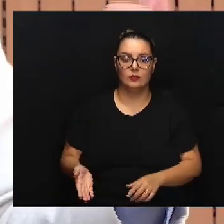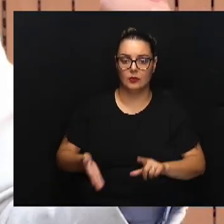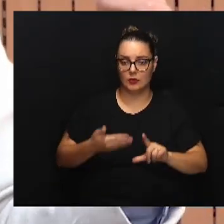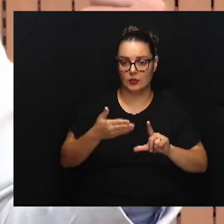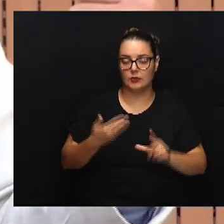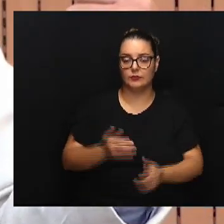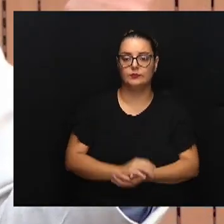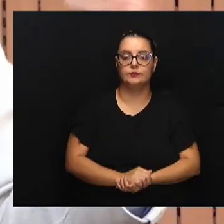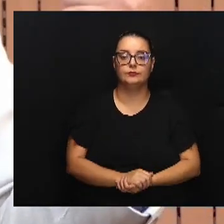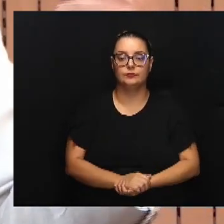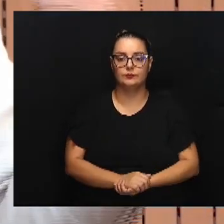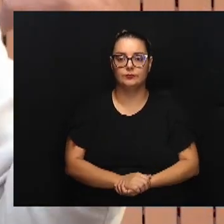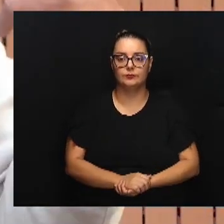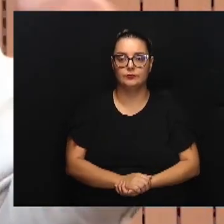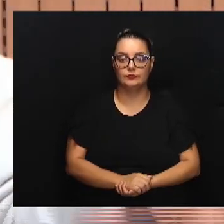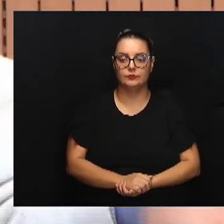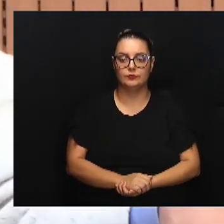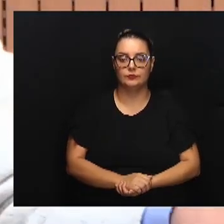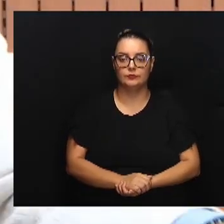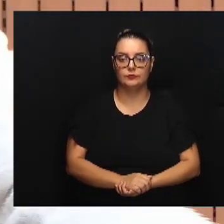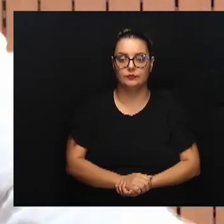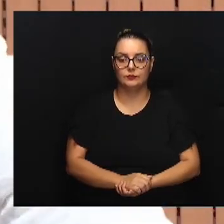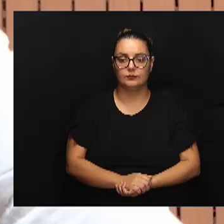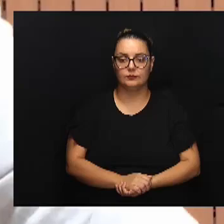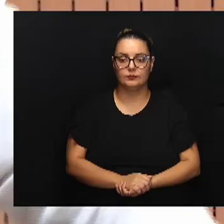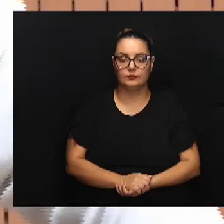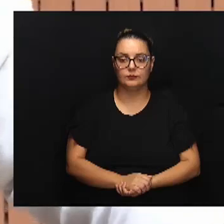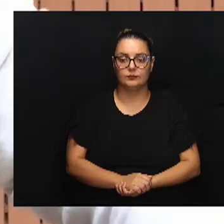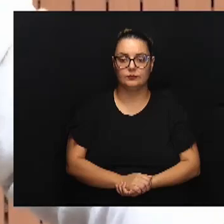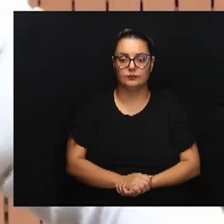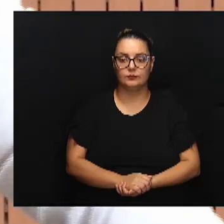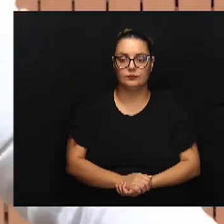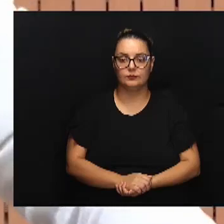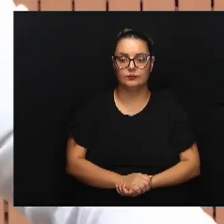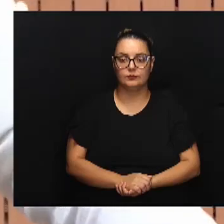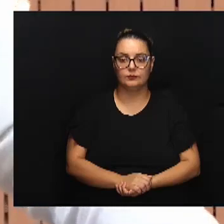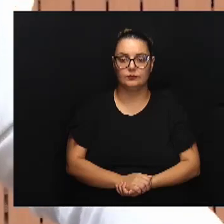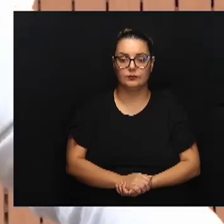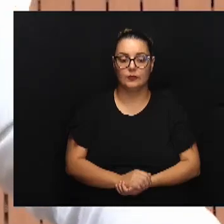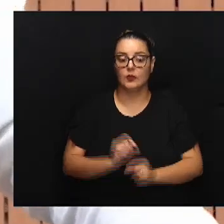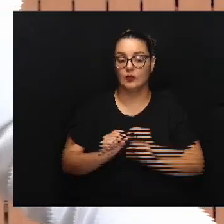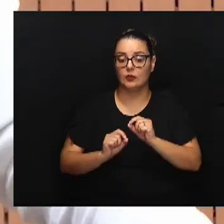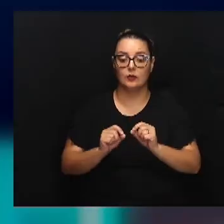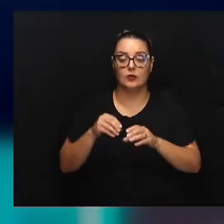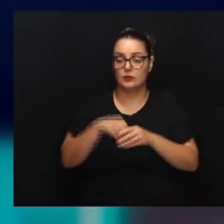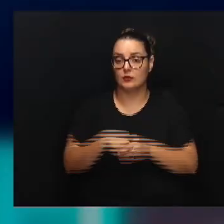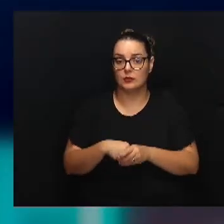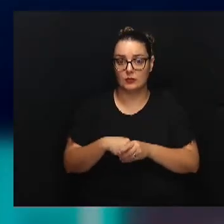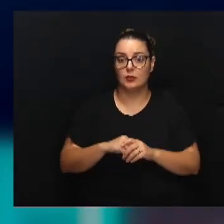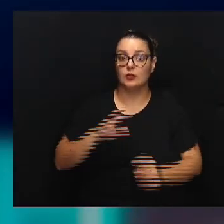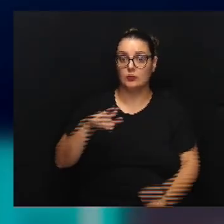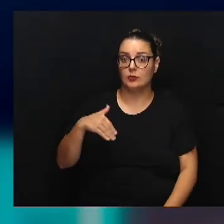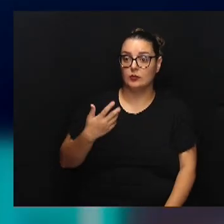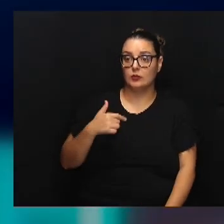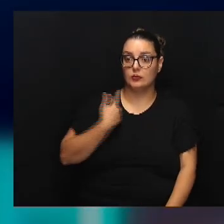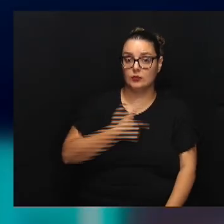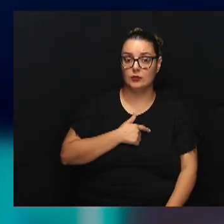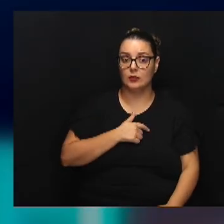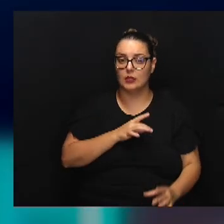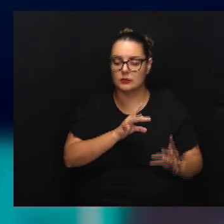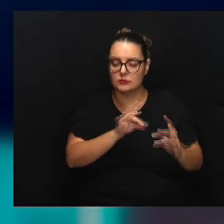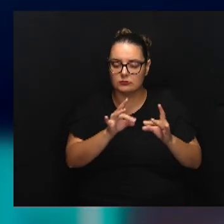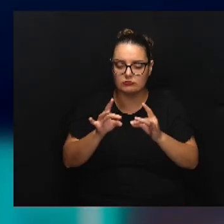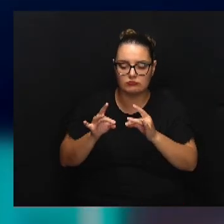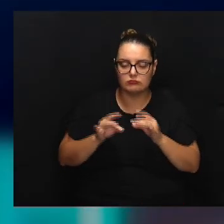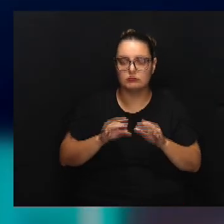próximo, por favor. E aí, no que consiste, né? Quando nós desenhamos o